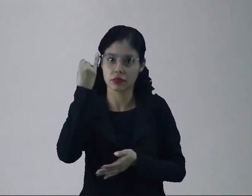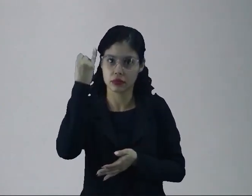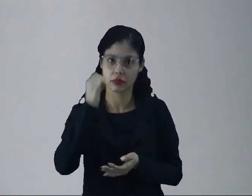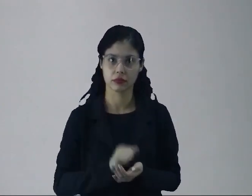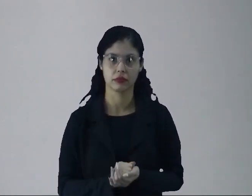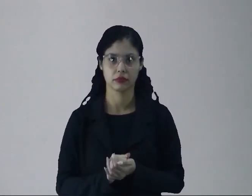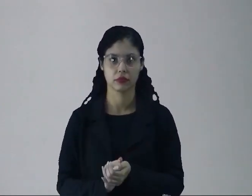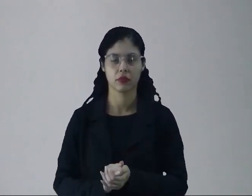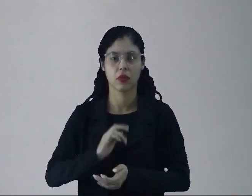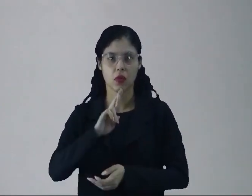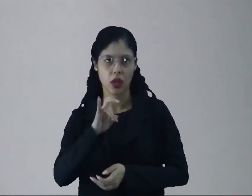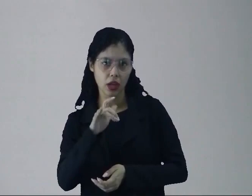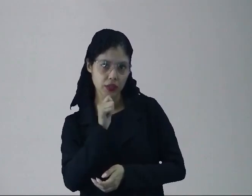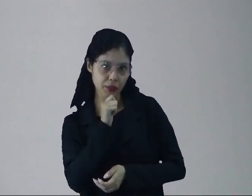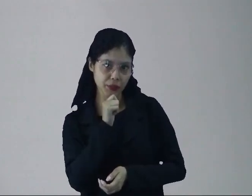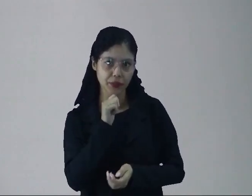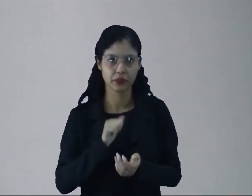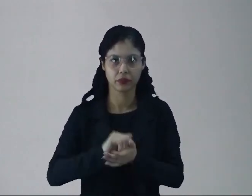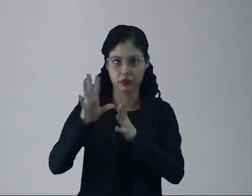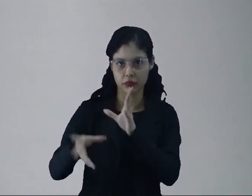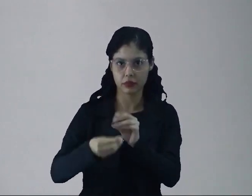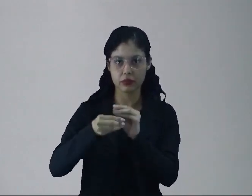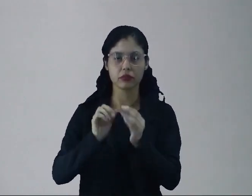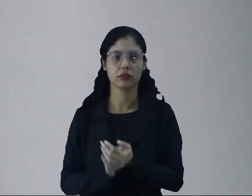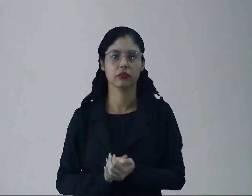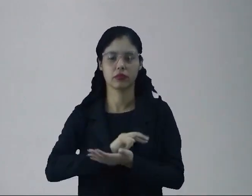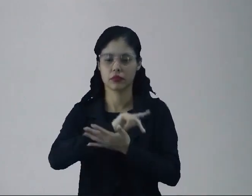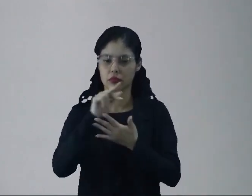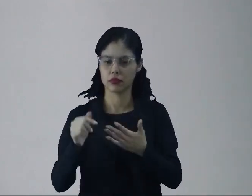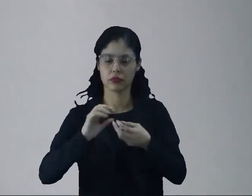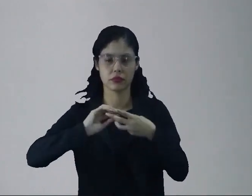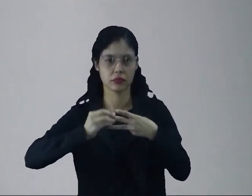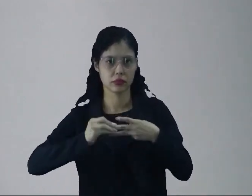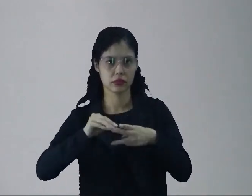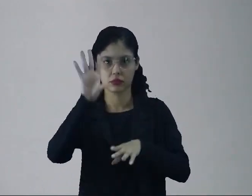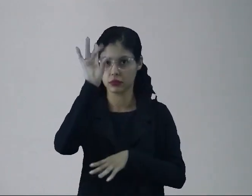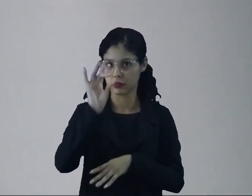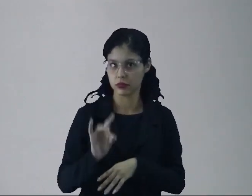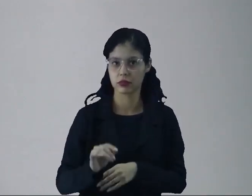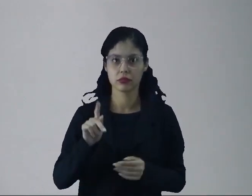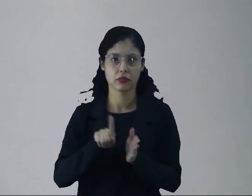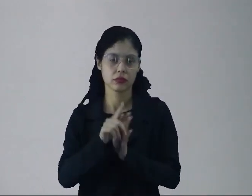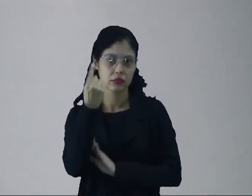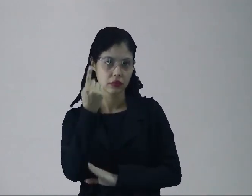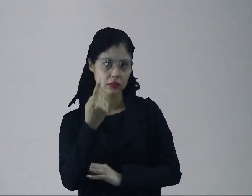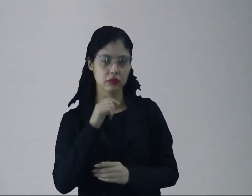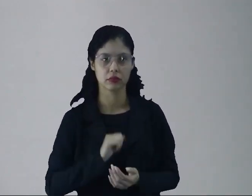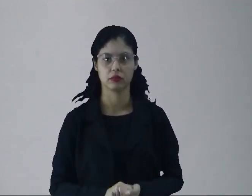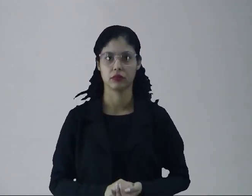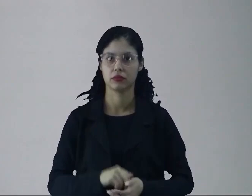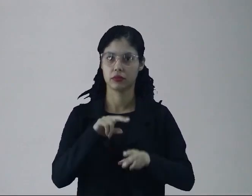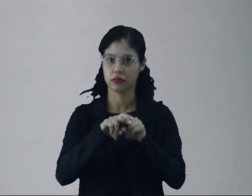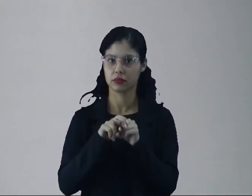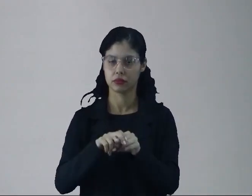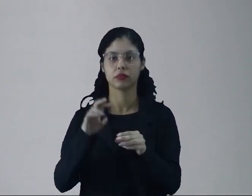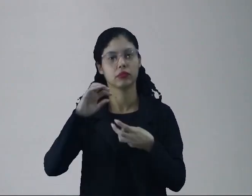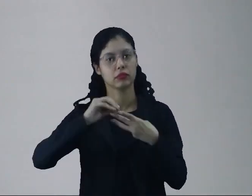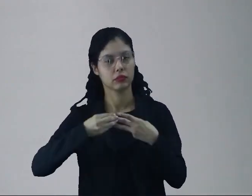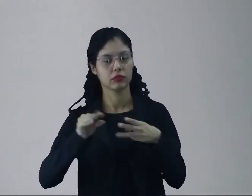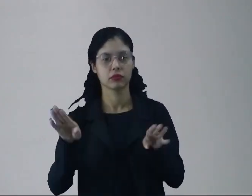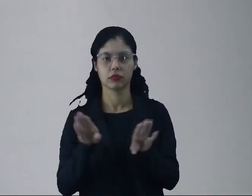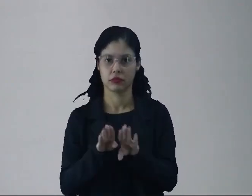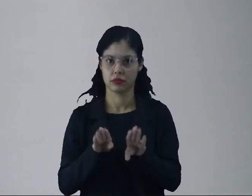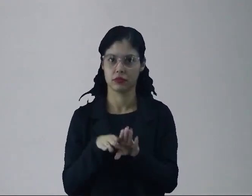para organismos complexos, como a gente, que vamos ter trilhões de células, cada um de um tipo diferente, e essas células também